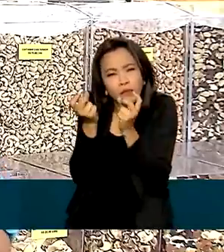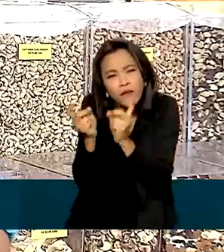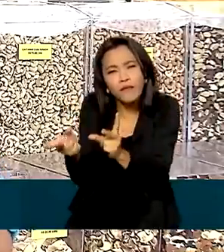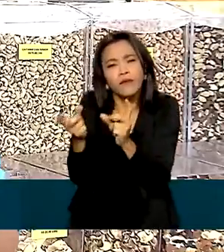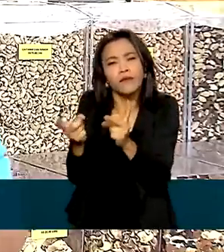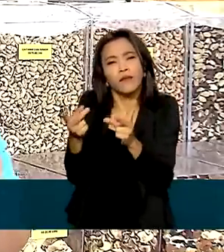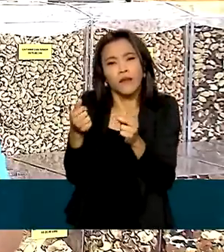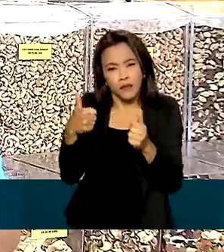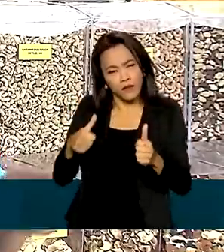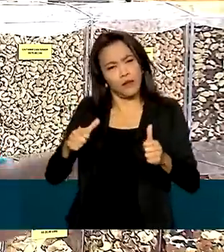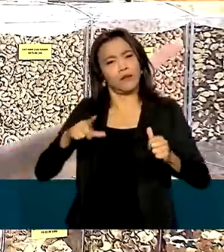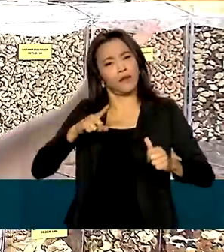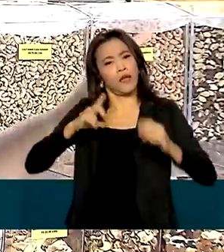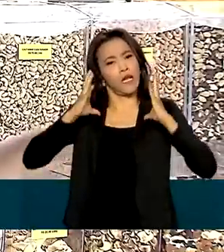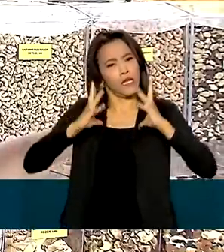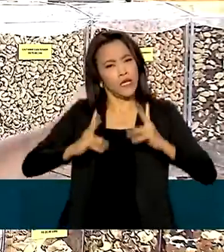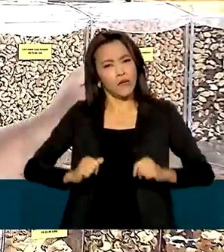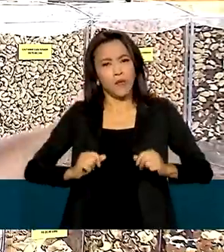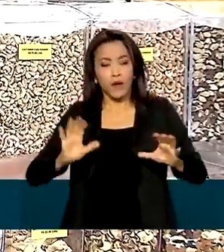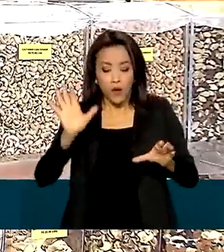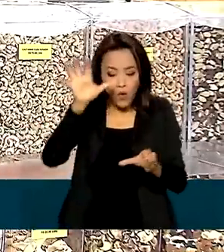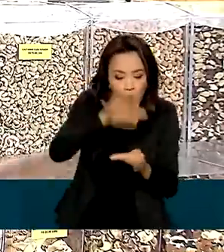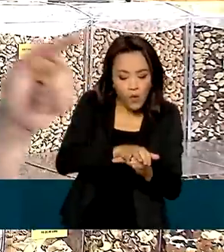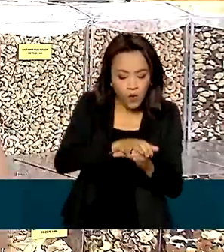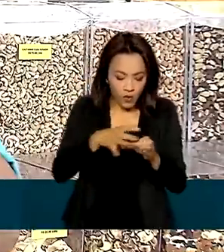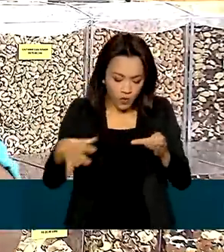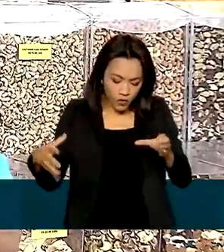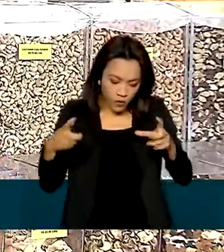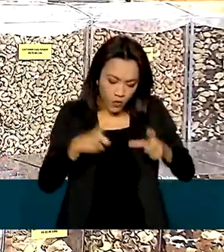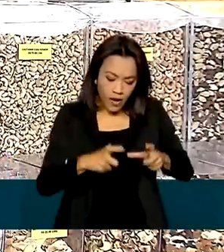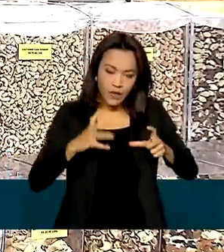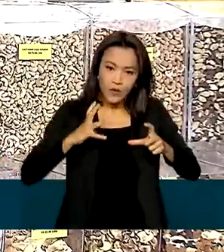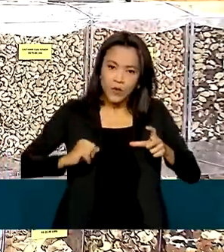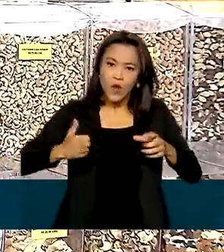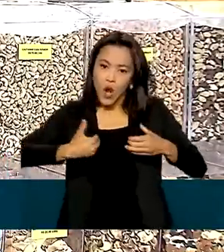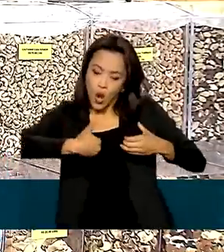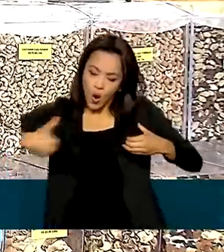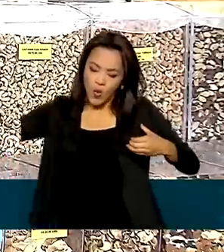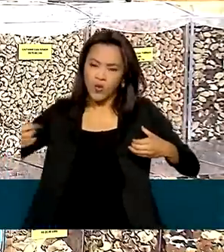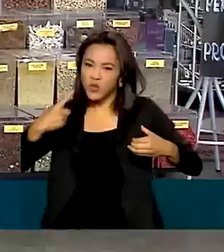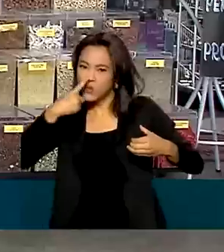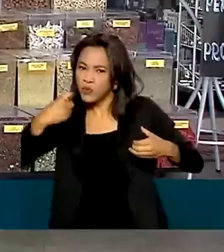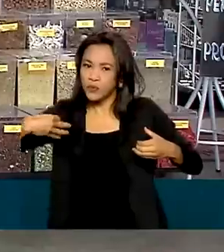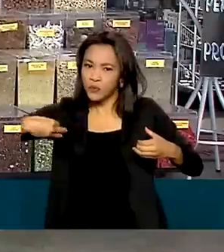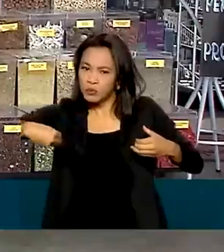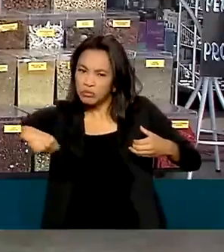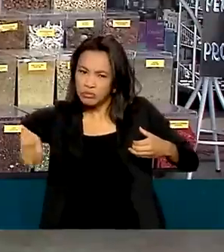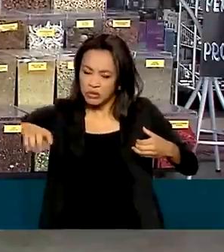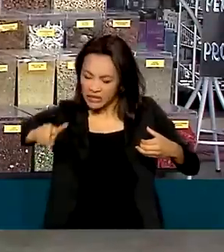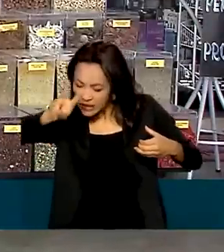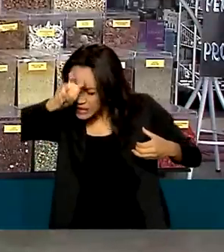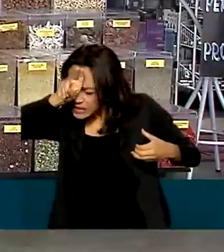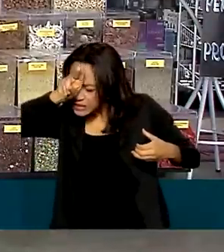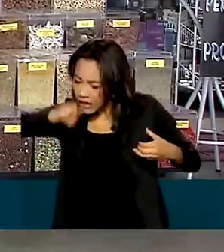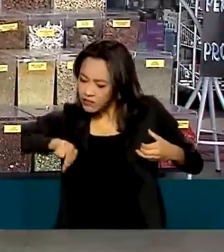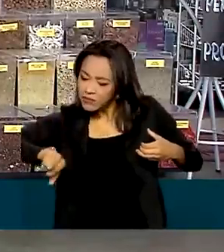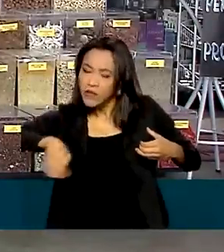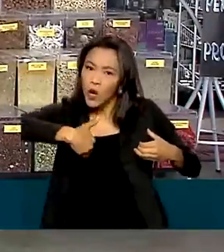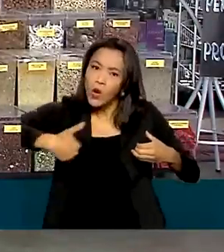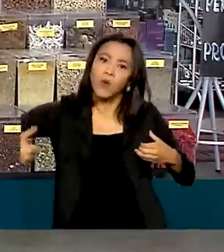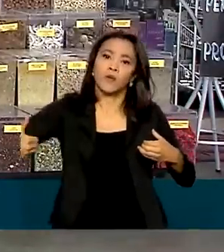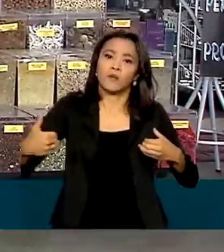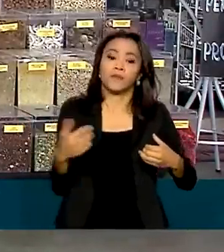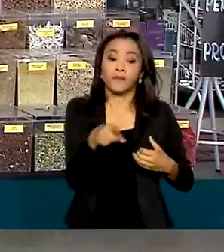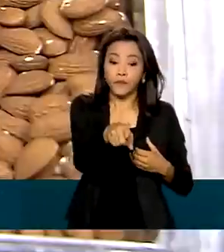estar limpas, guardadas em locais secos e arejados, longe do mofo e dos insetos. O Ministério da Agricultura, Pecuária